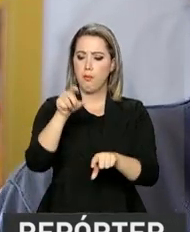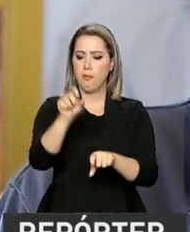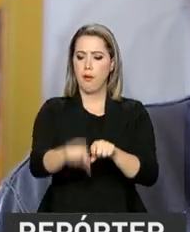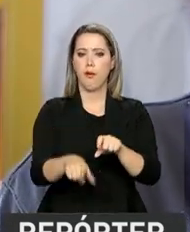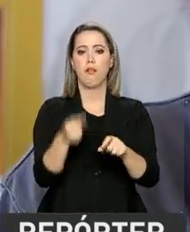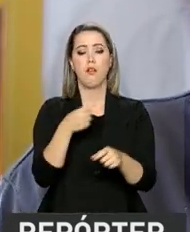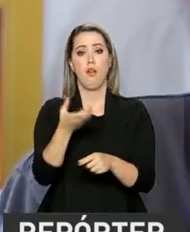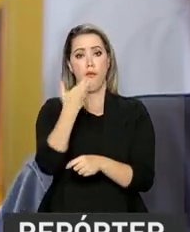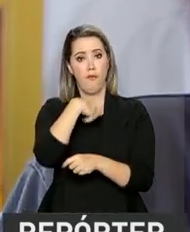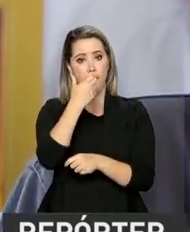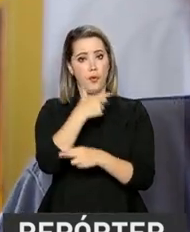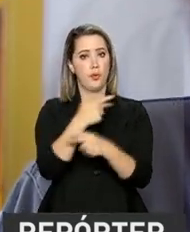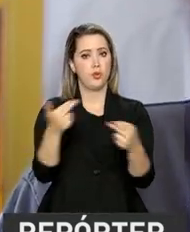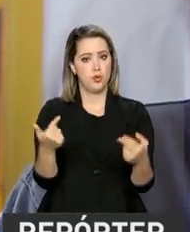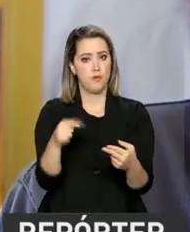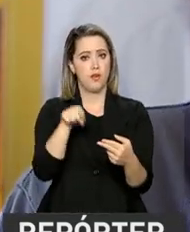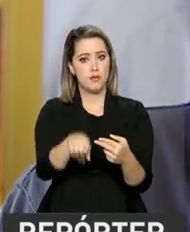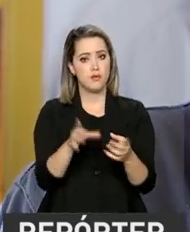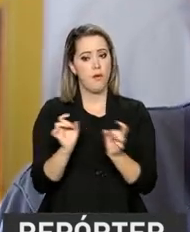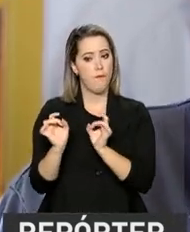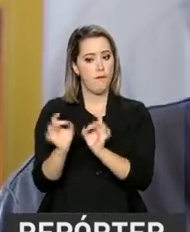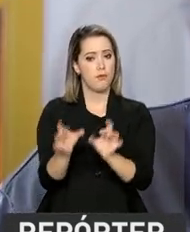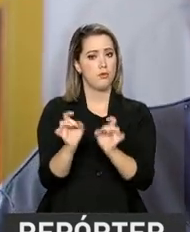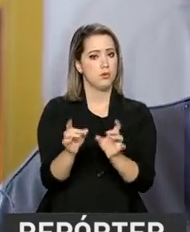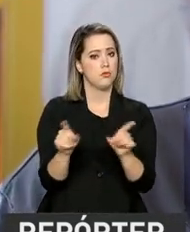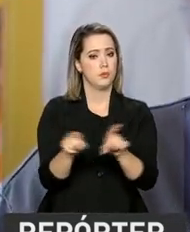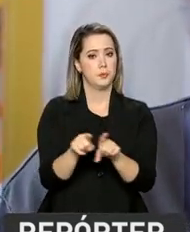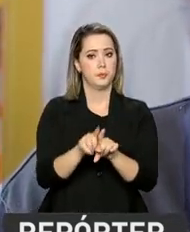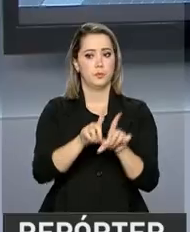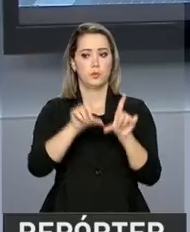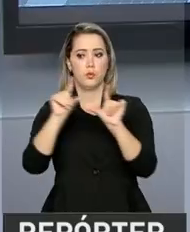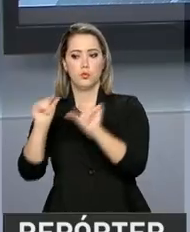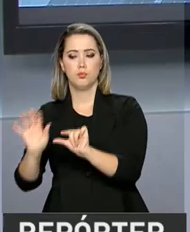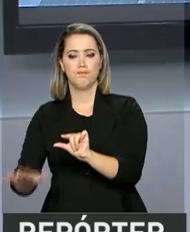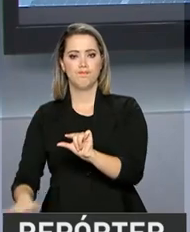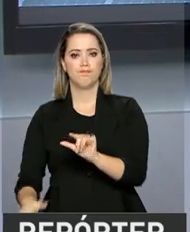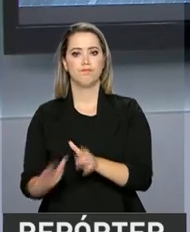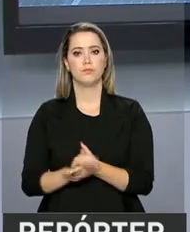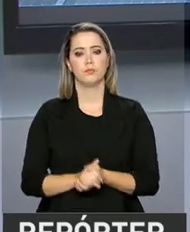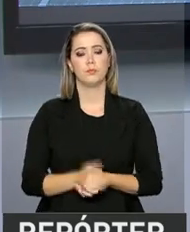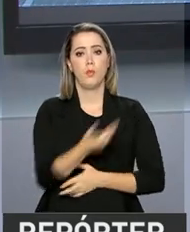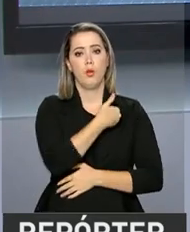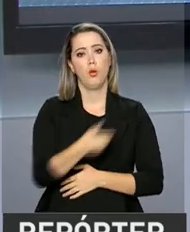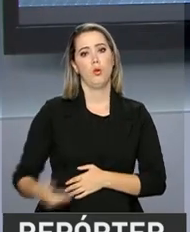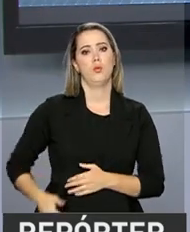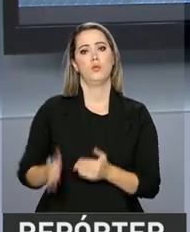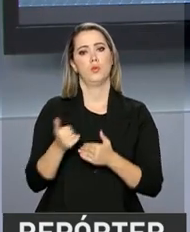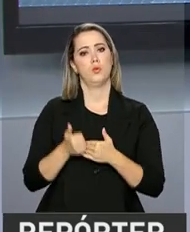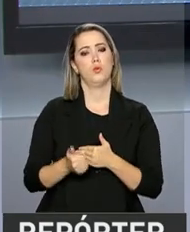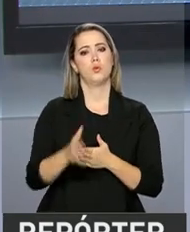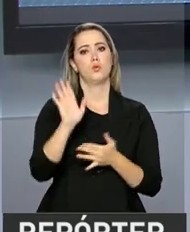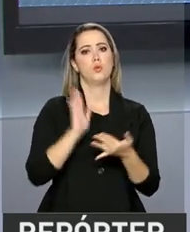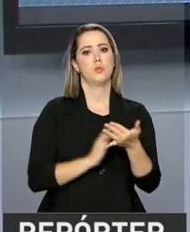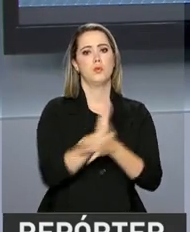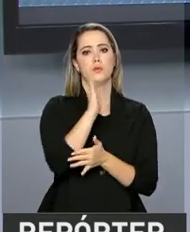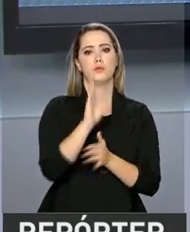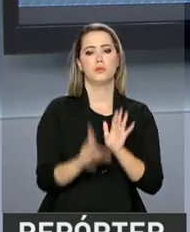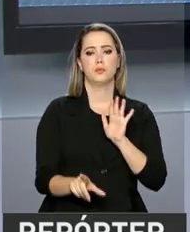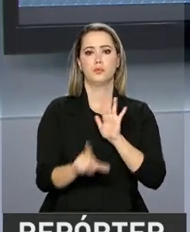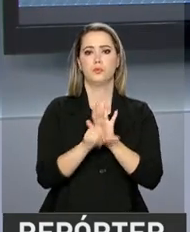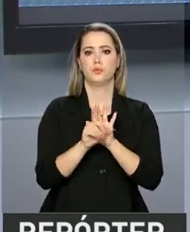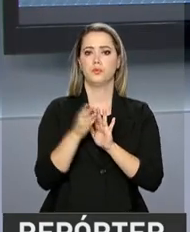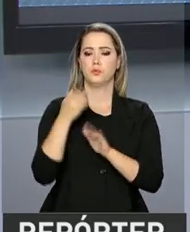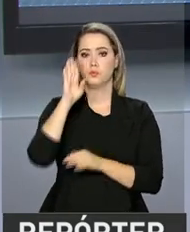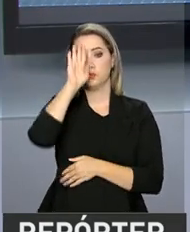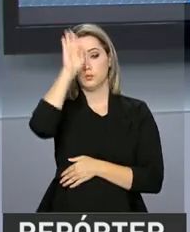e Minas Gerais, com alguns legumes, tende a cair o preço também. E o governo segue em busca da aprovação das